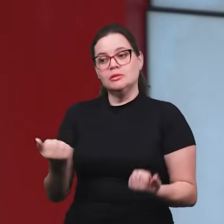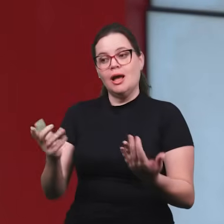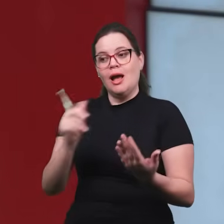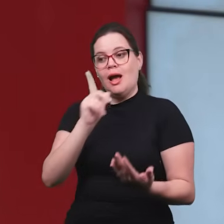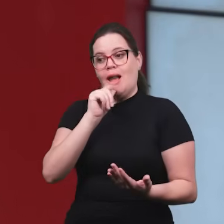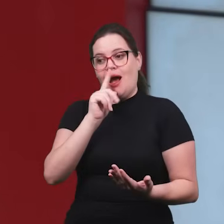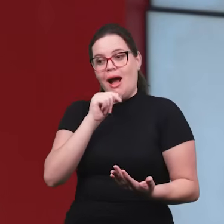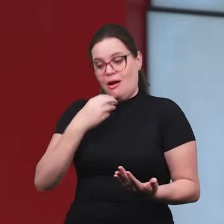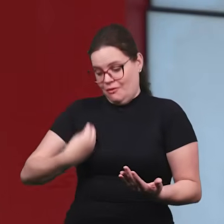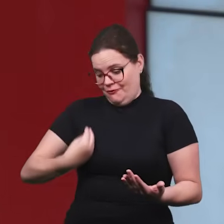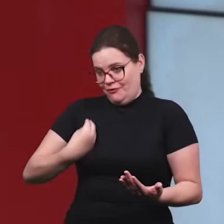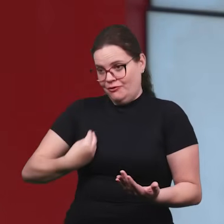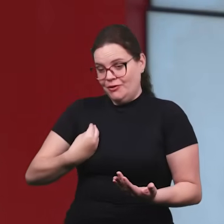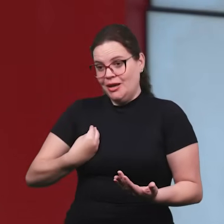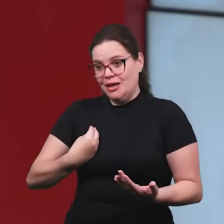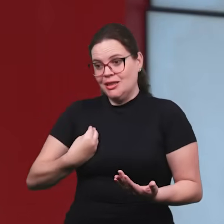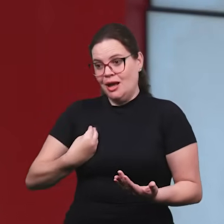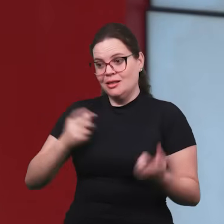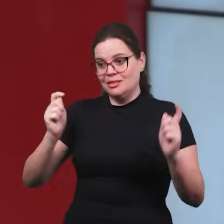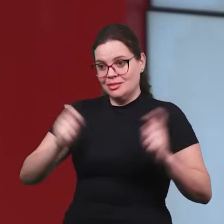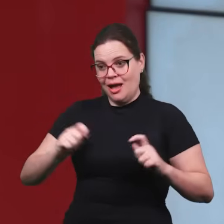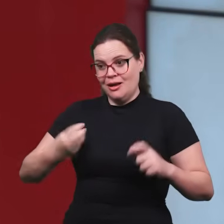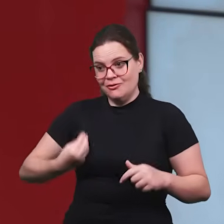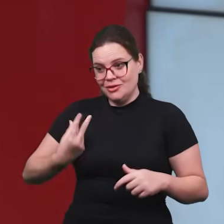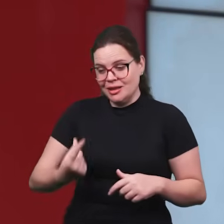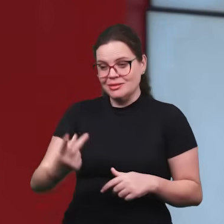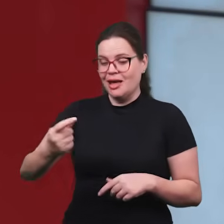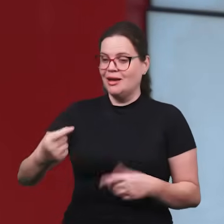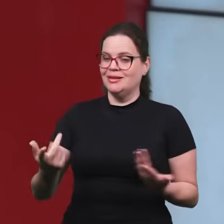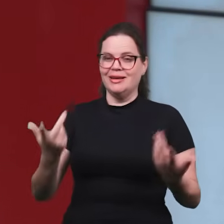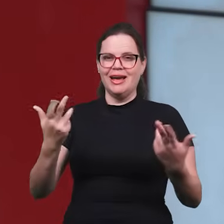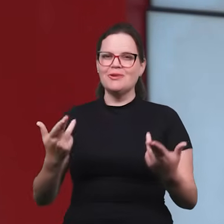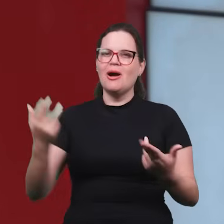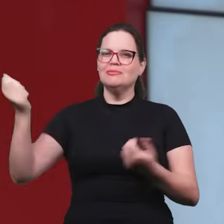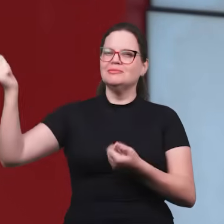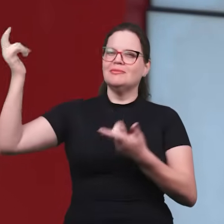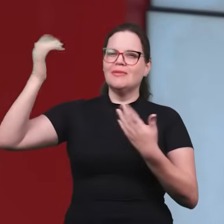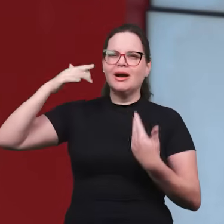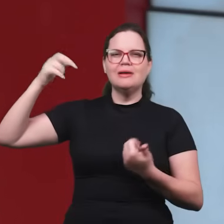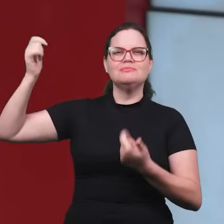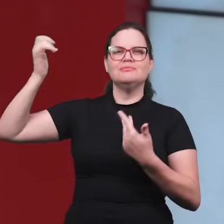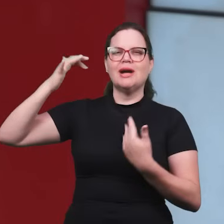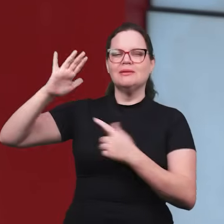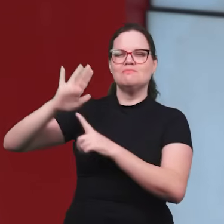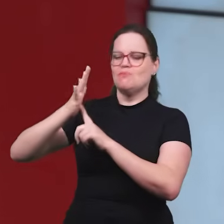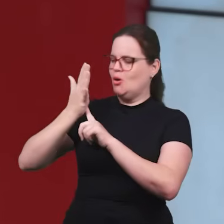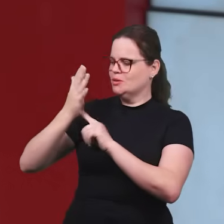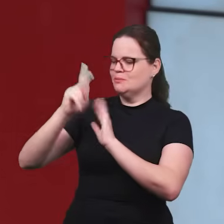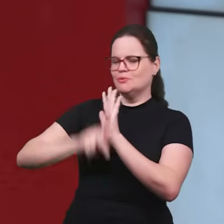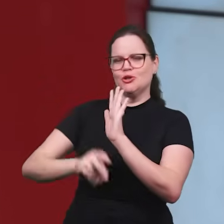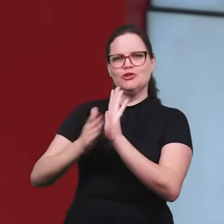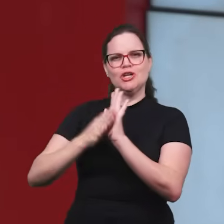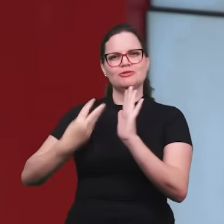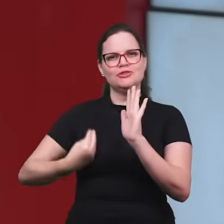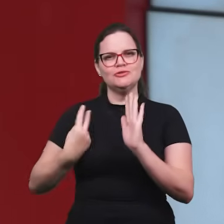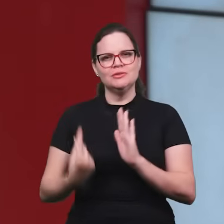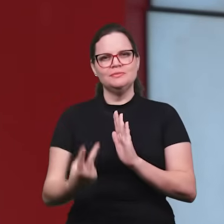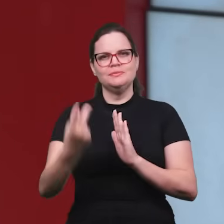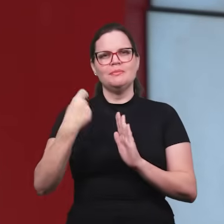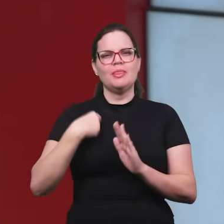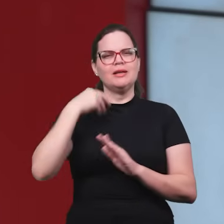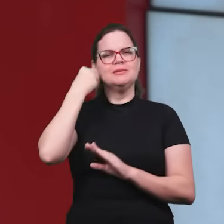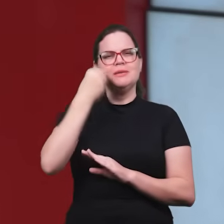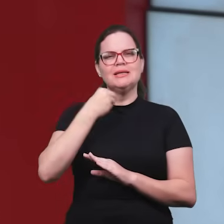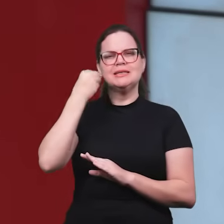vida que saltava para a vida eterna, como o Senhor faz conosco. E ali nós vamos nos encantando, né? Nós vamos vivenciando as